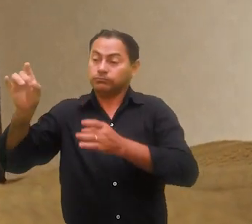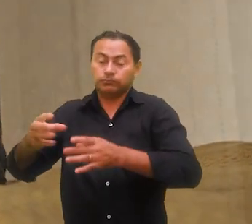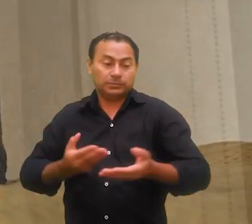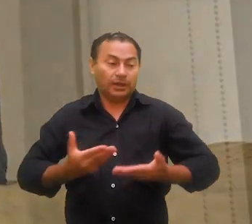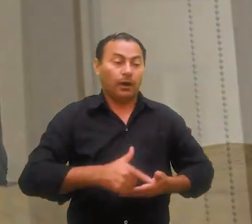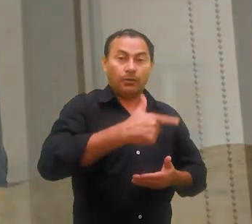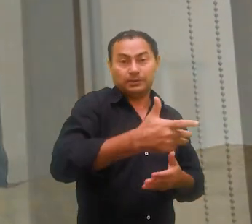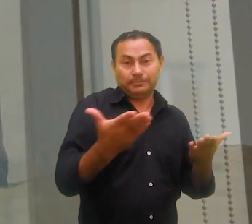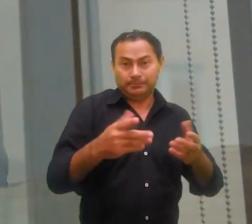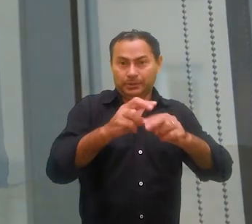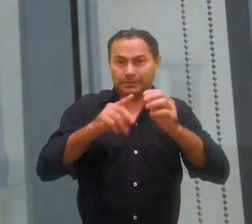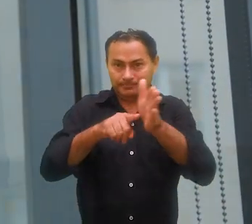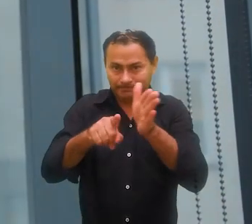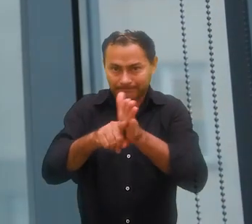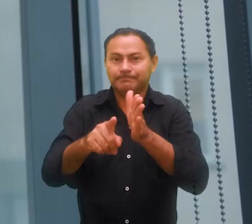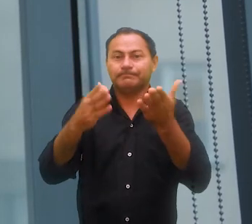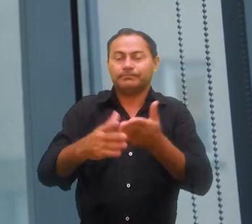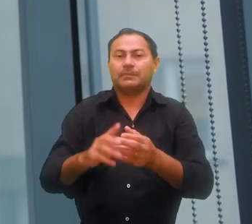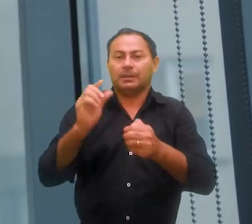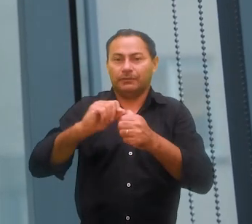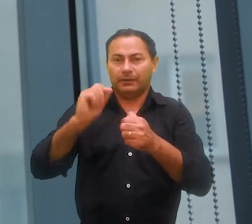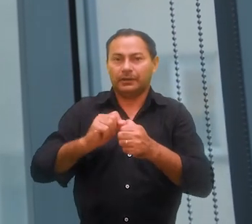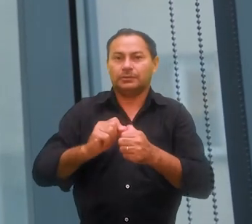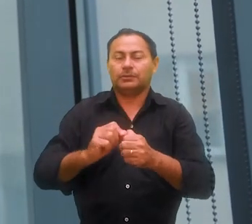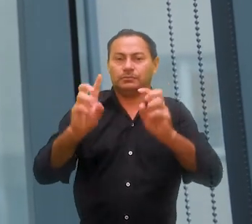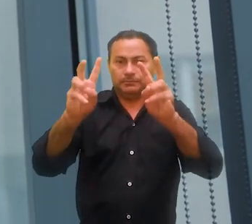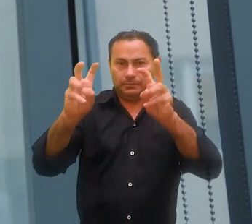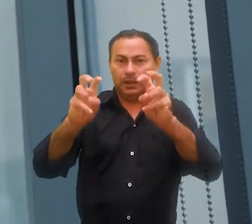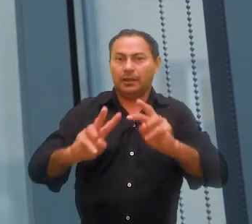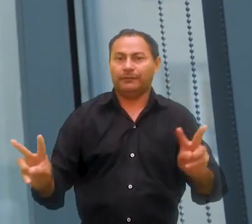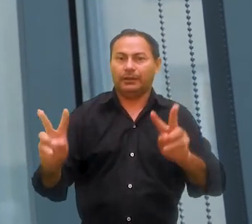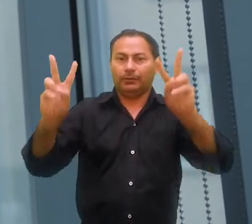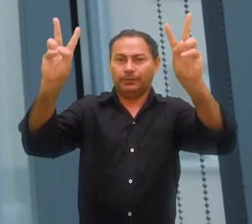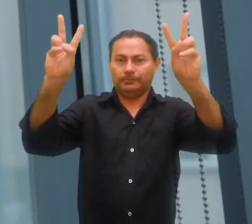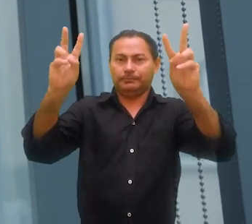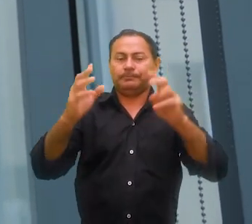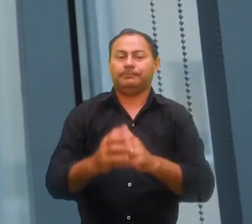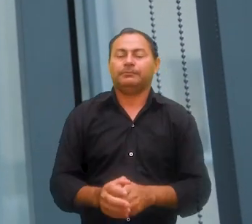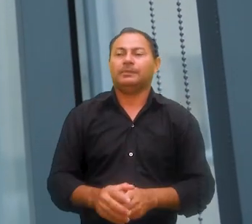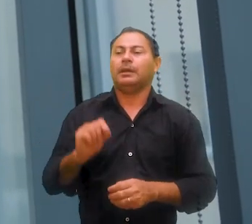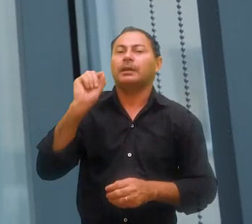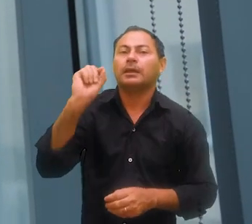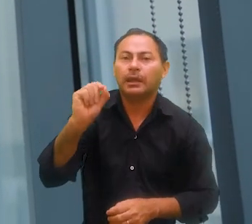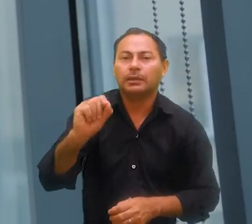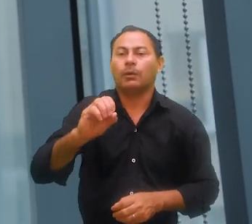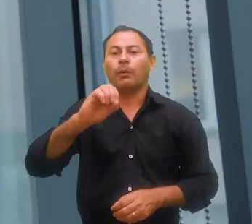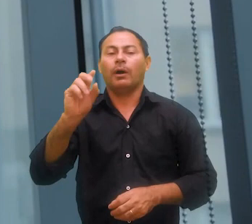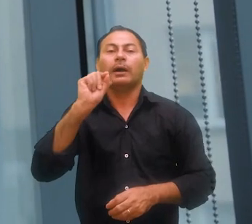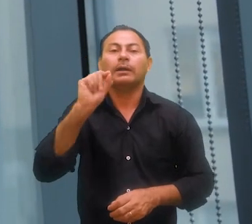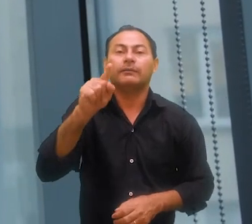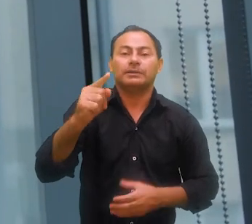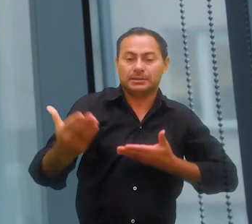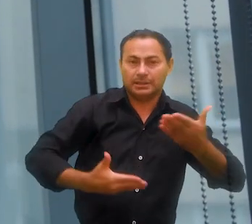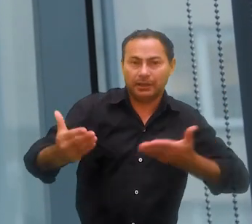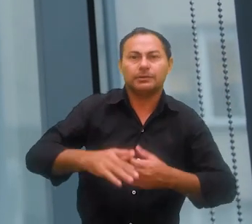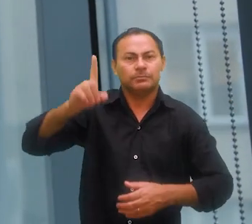ou serve ao outro. Por isso a pergunta incisiva que se faz quando o assunto é valores, a quem